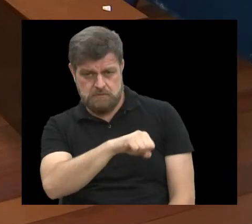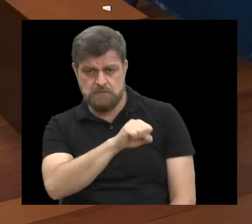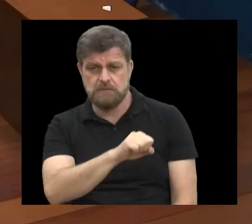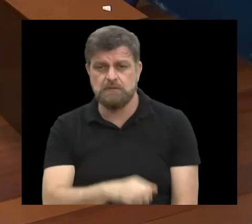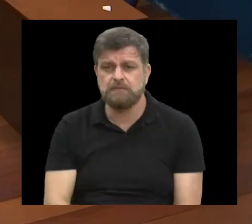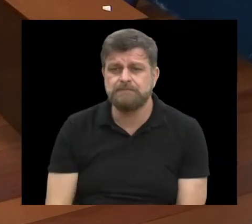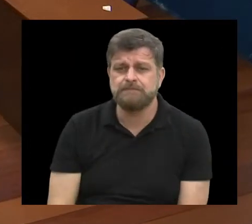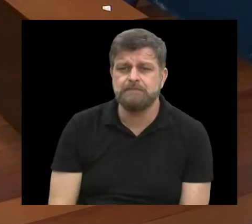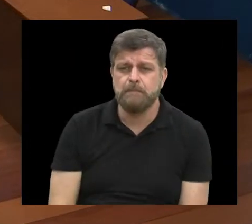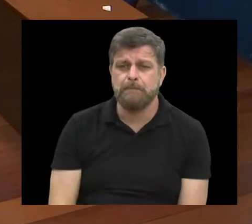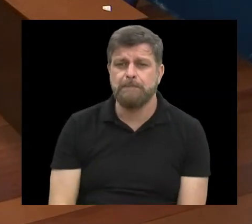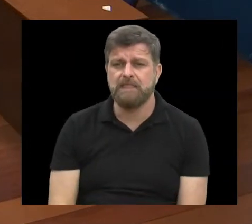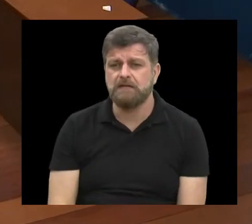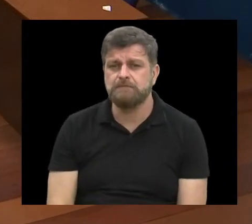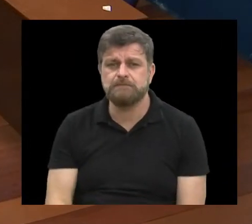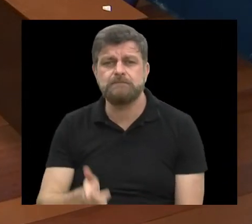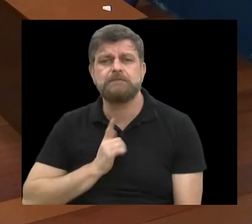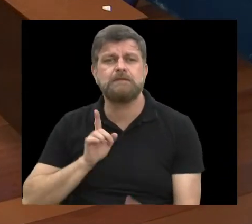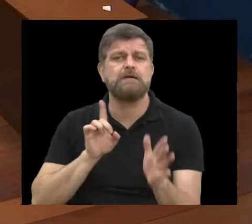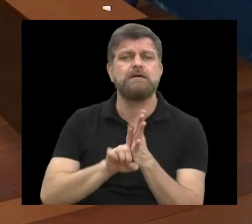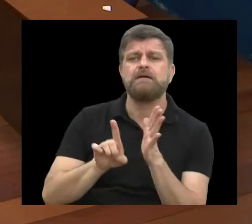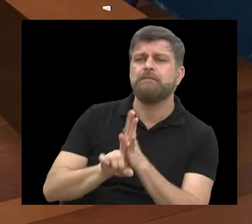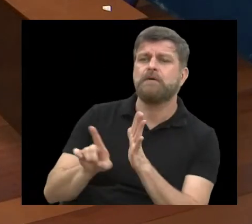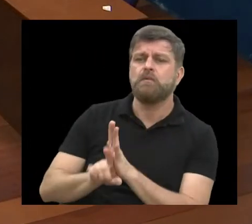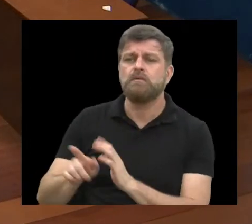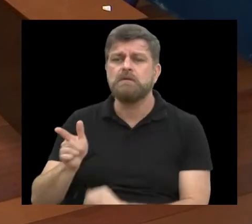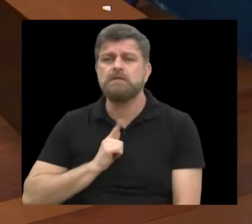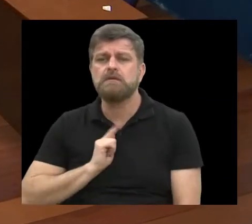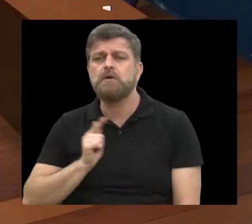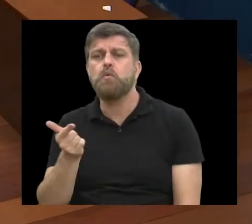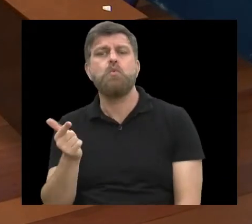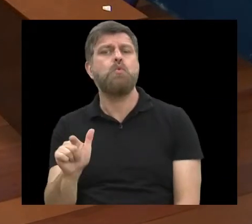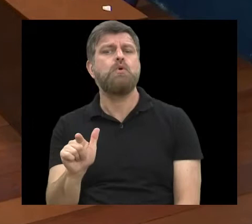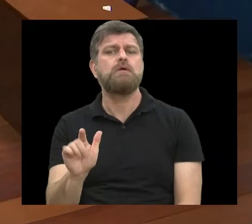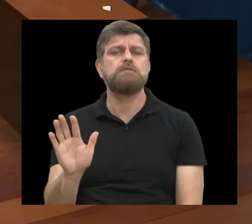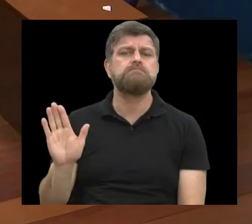sim. Okay. Mais alguém quer fazer algum questionamento? Não?